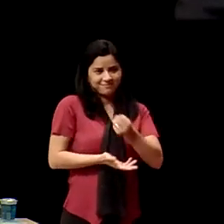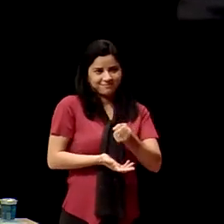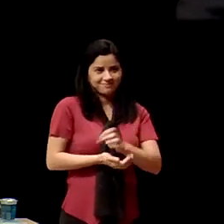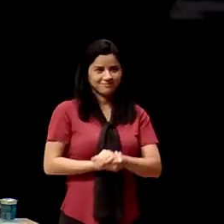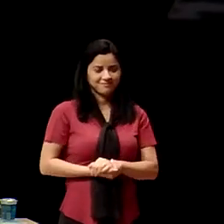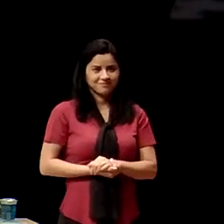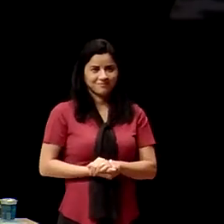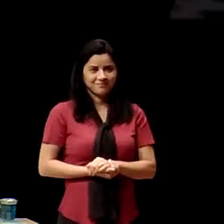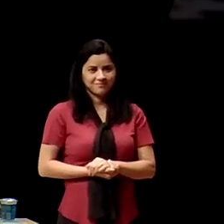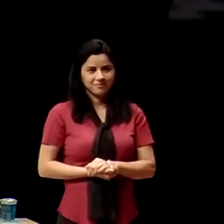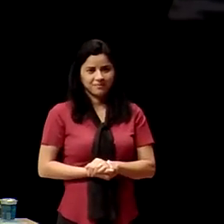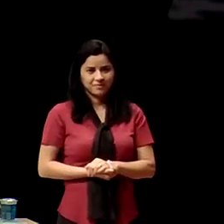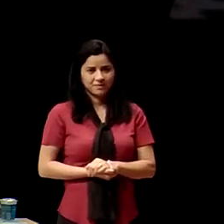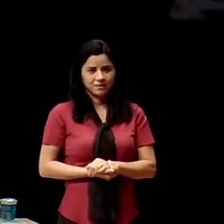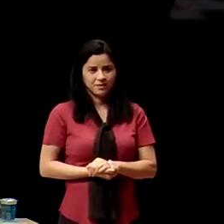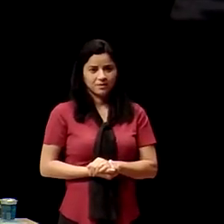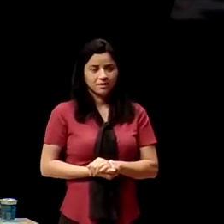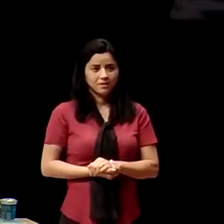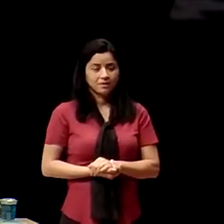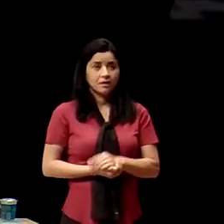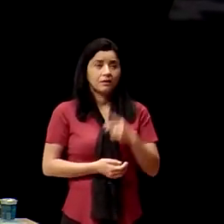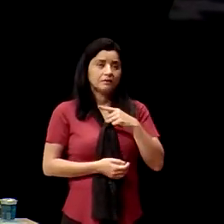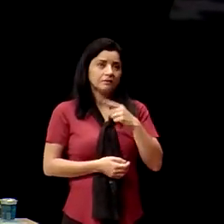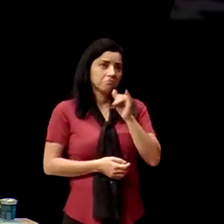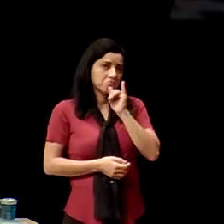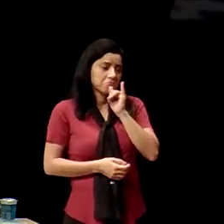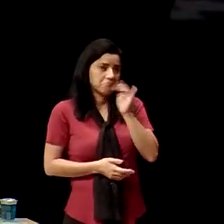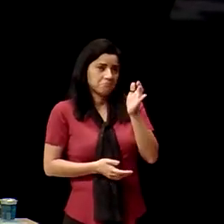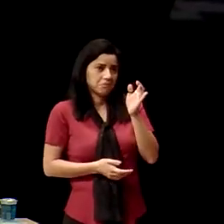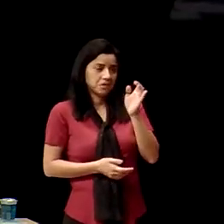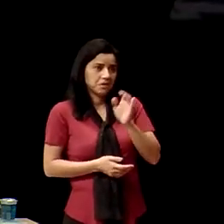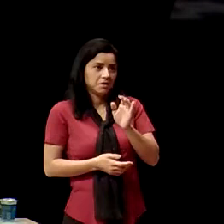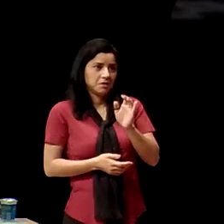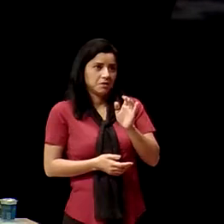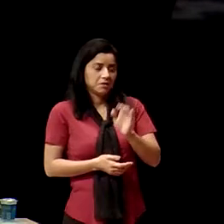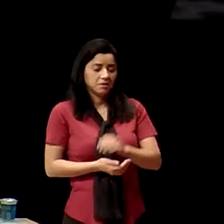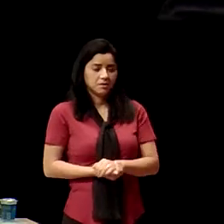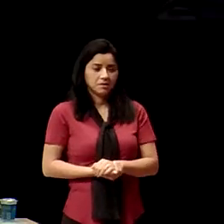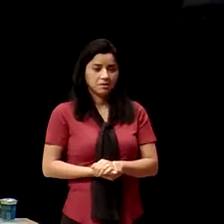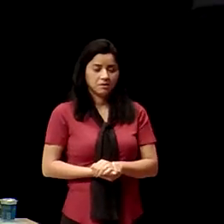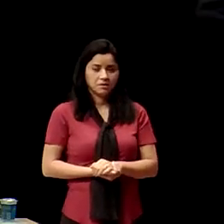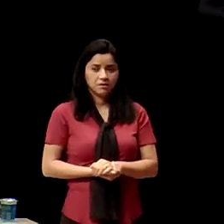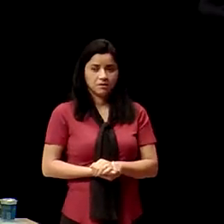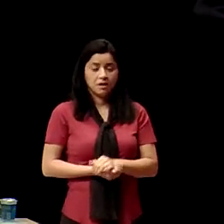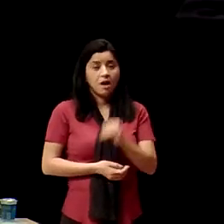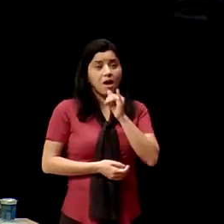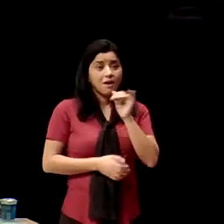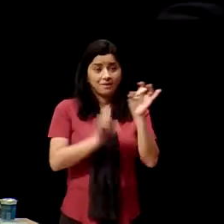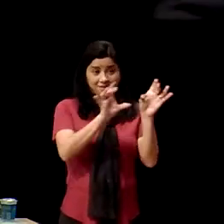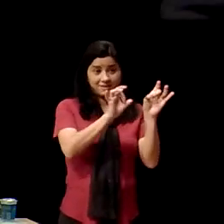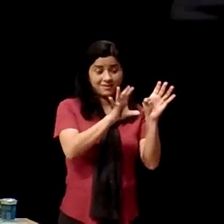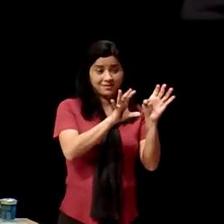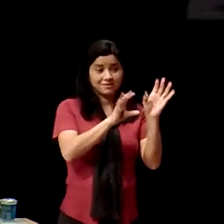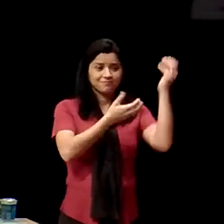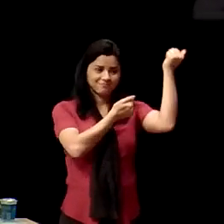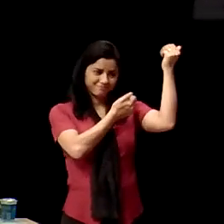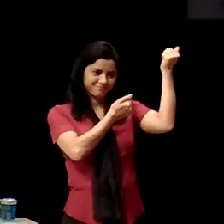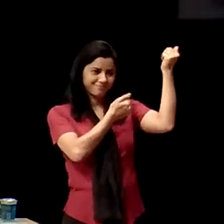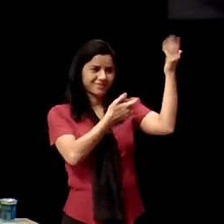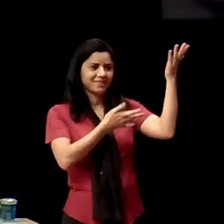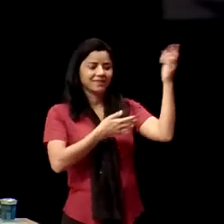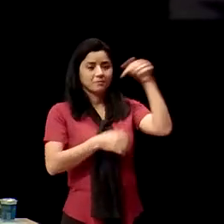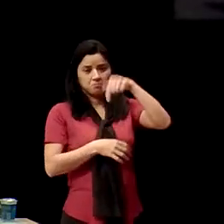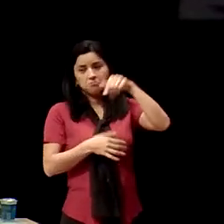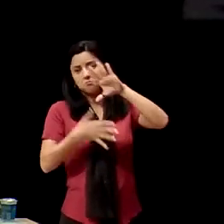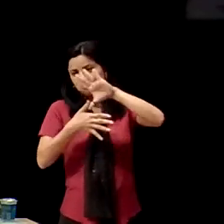Europe, Spain, Europa, especially, and then here in Latin America. Especialmente na Espanha e então aqui